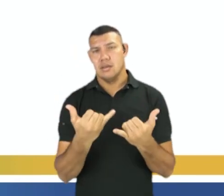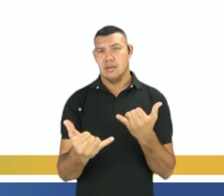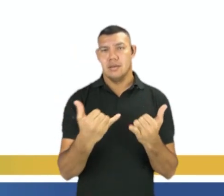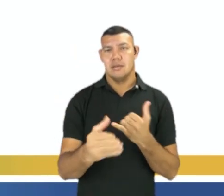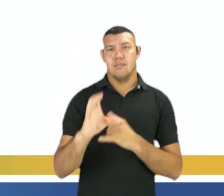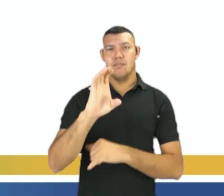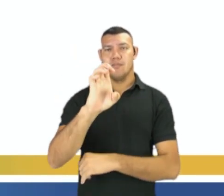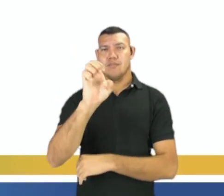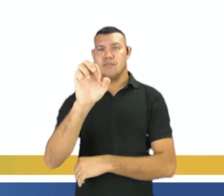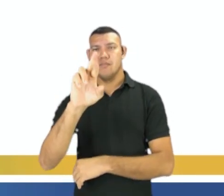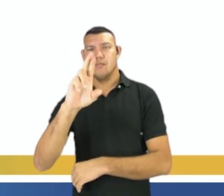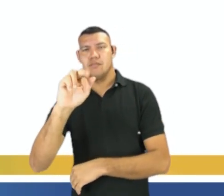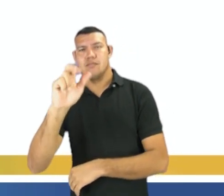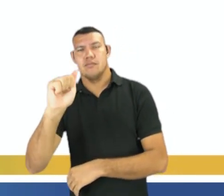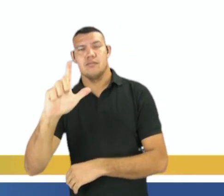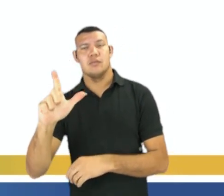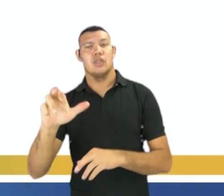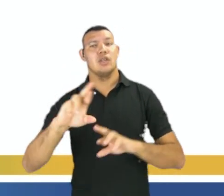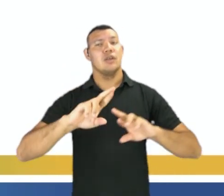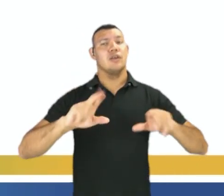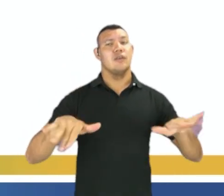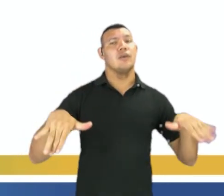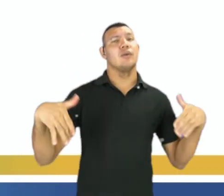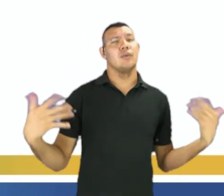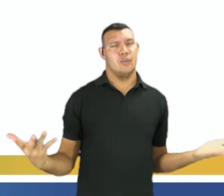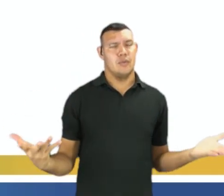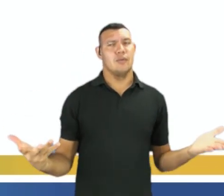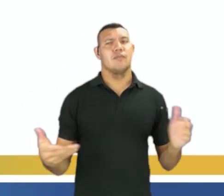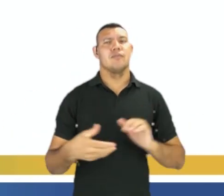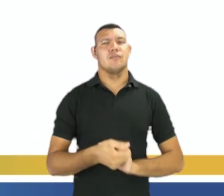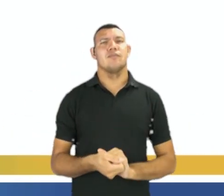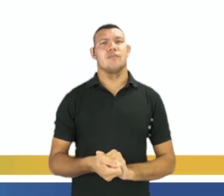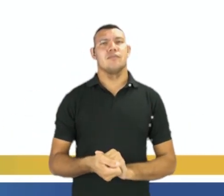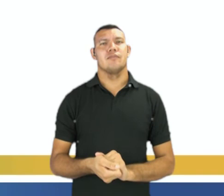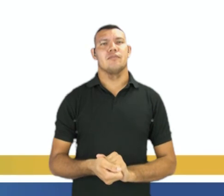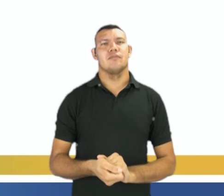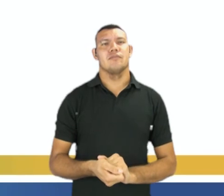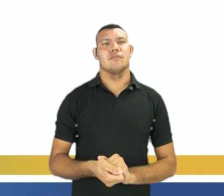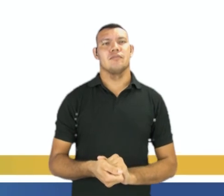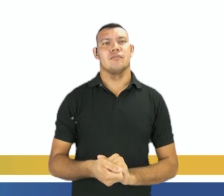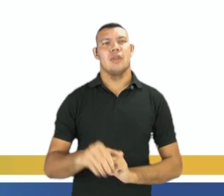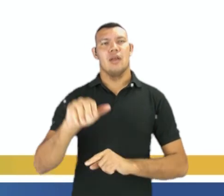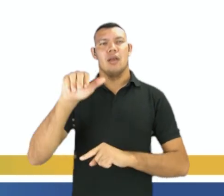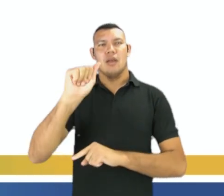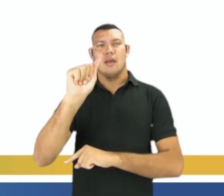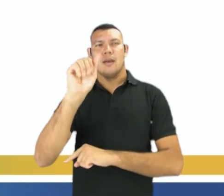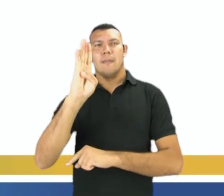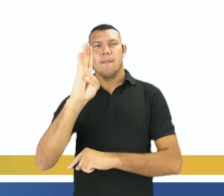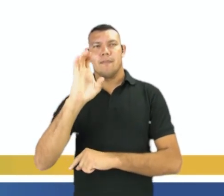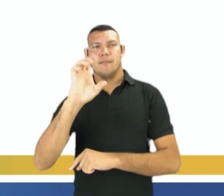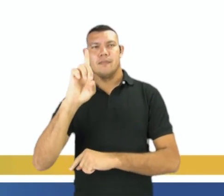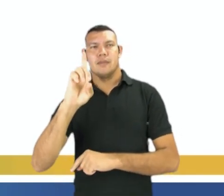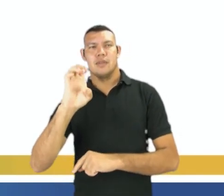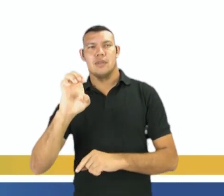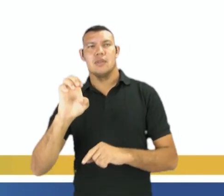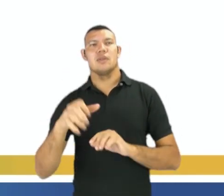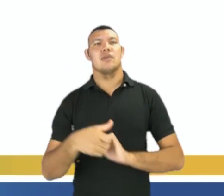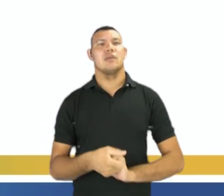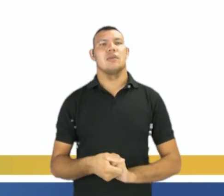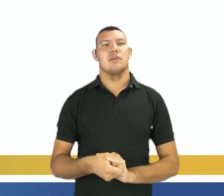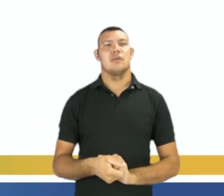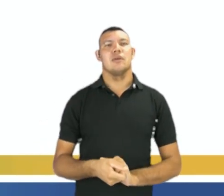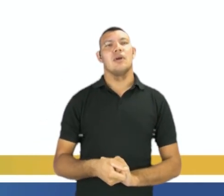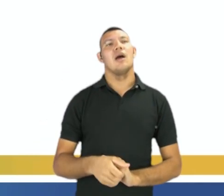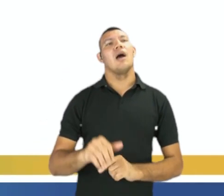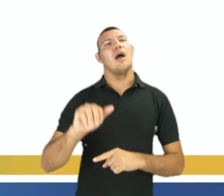Caatinga distingue-se do cerrado principalmente pela sua acentuada letra A, B, C, D ou E. Então, pela sua acentuada